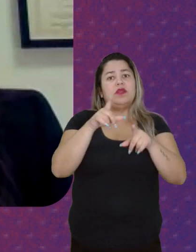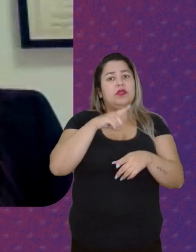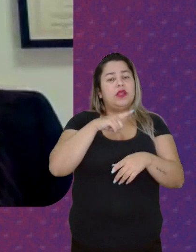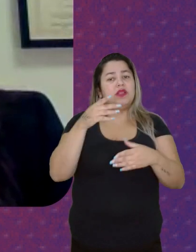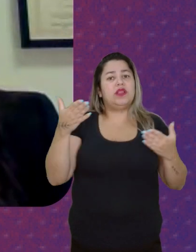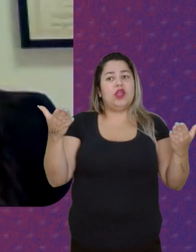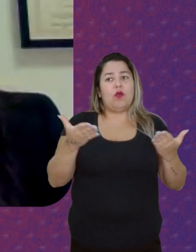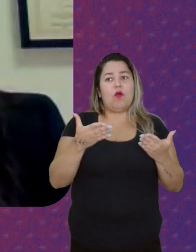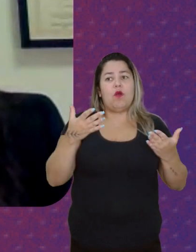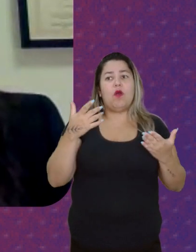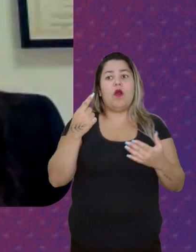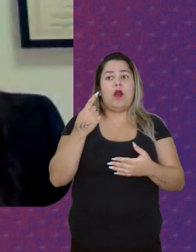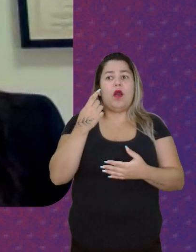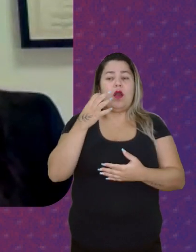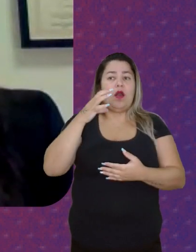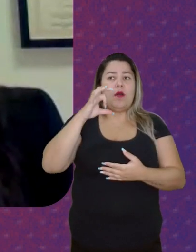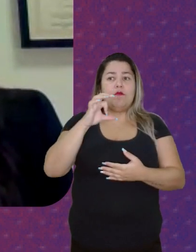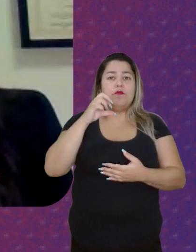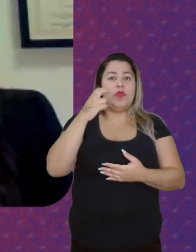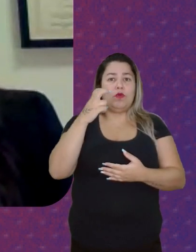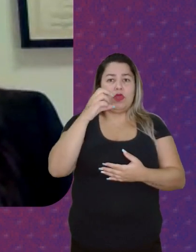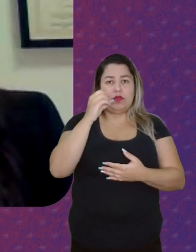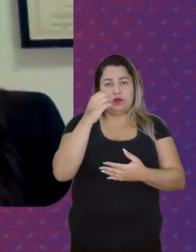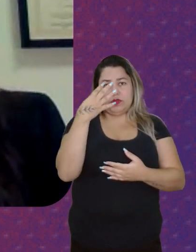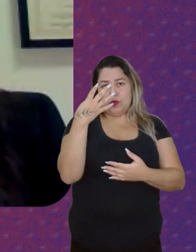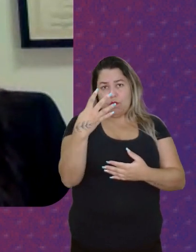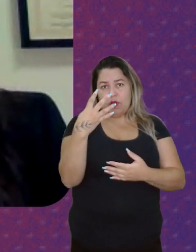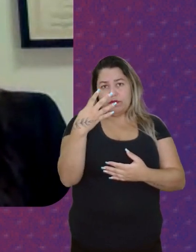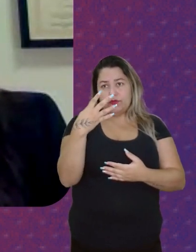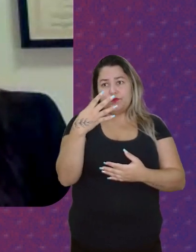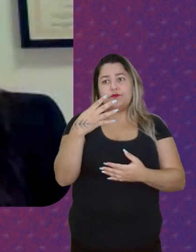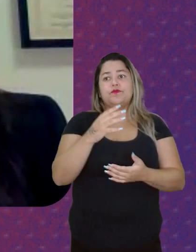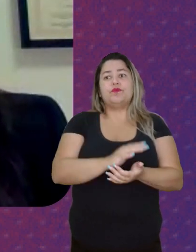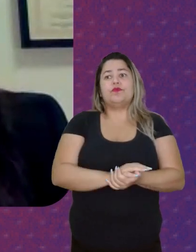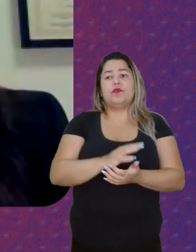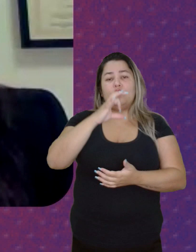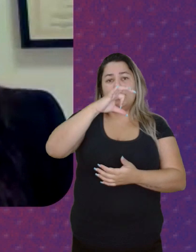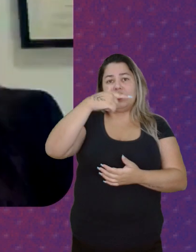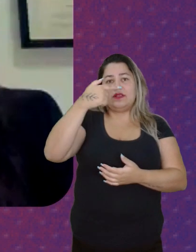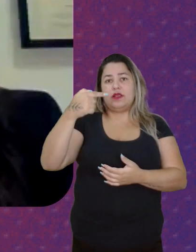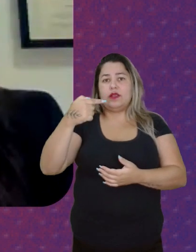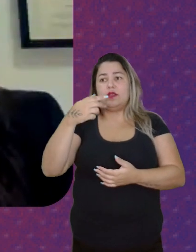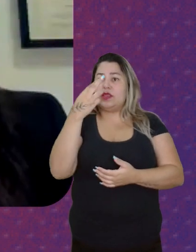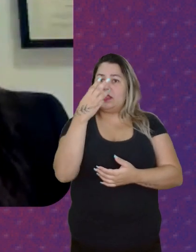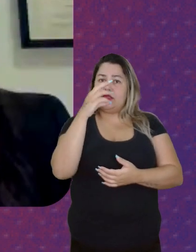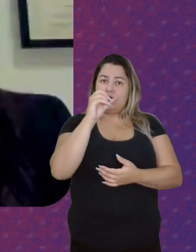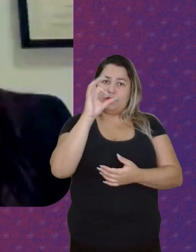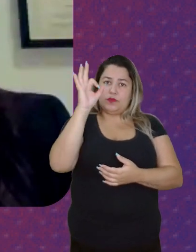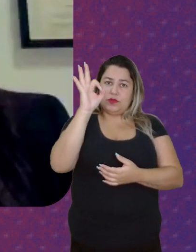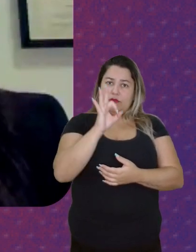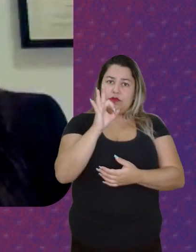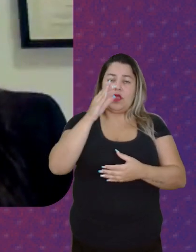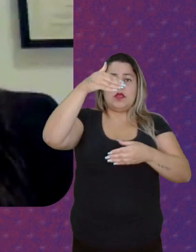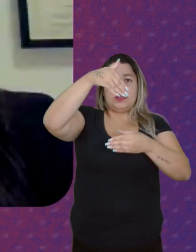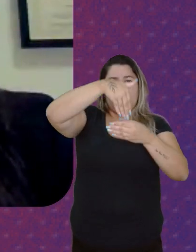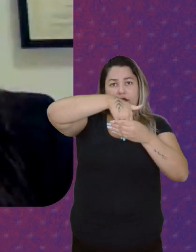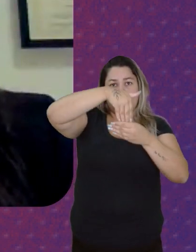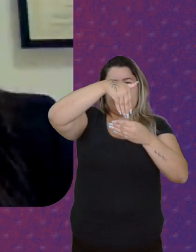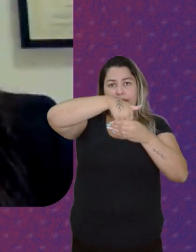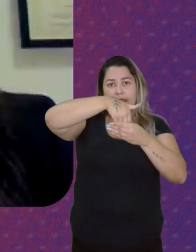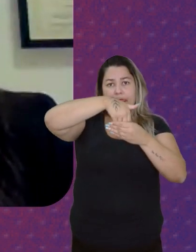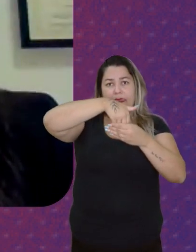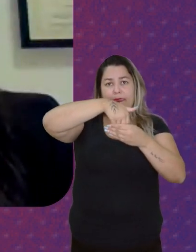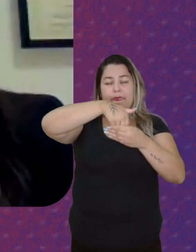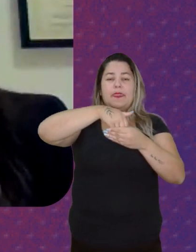Lei 9.504 de 97, que garante que pelo menos 30% das candidaturas que